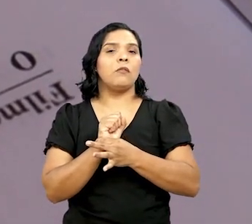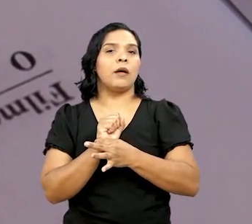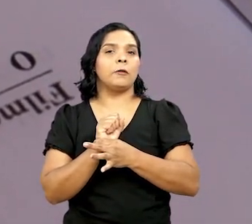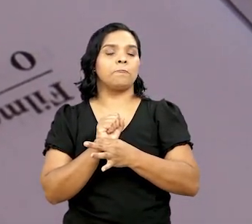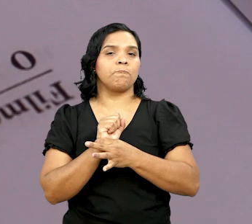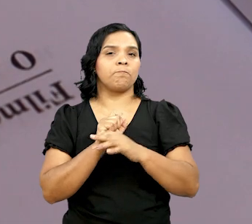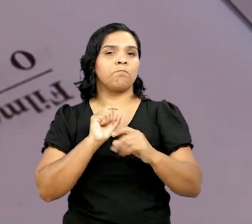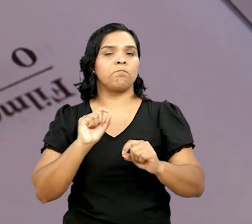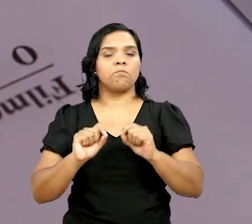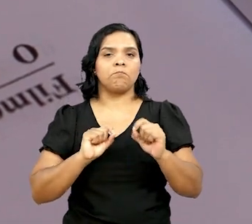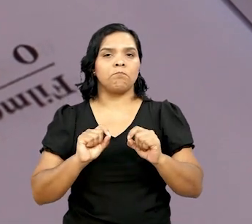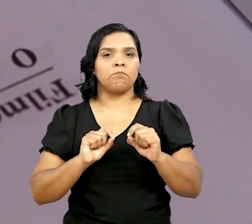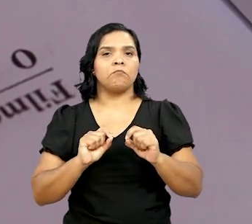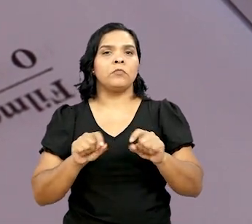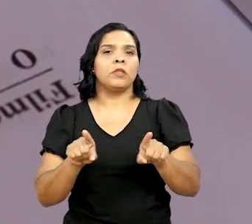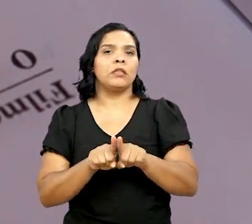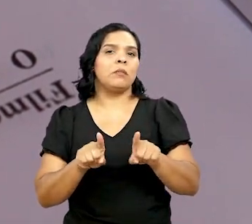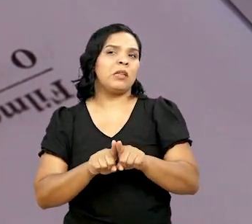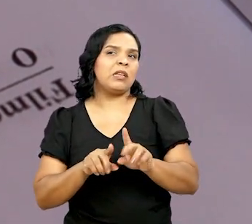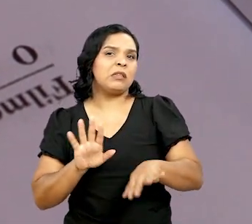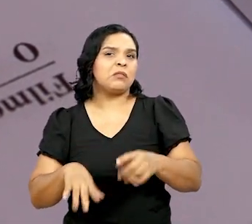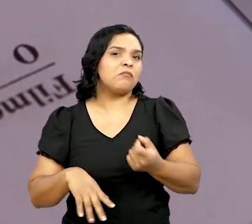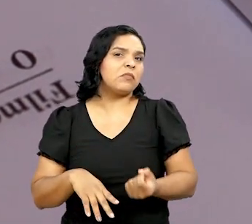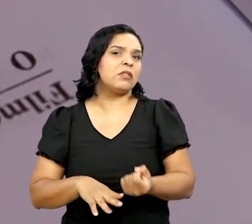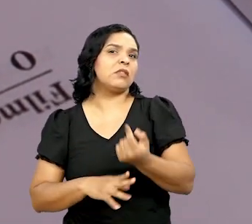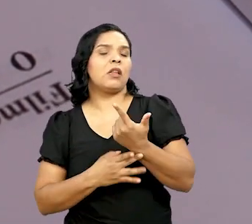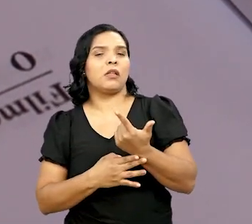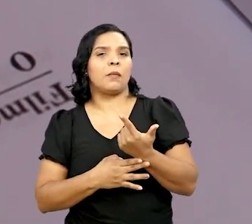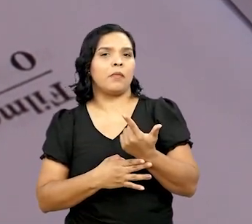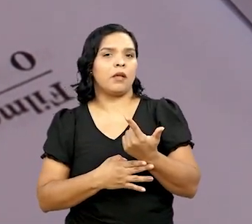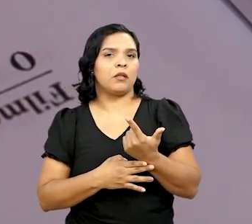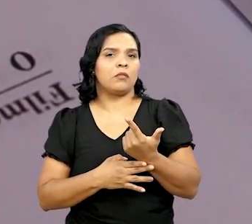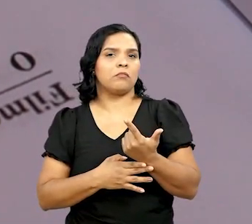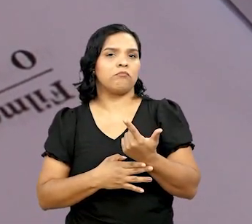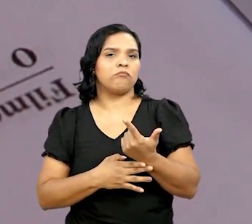uma desnaturalização, né, e um estranhamento